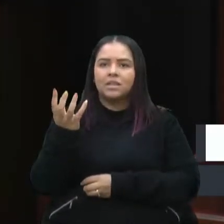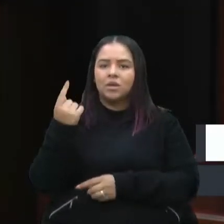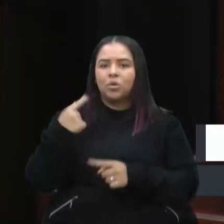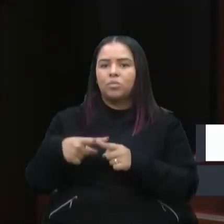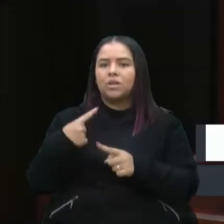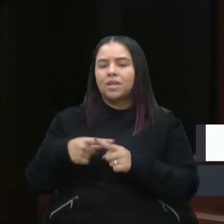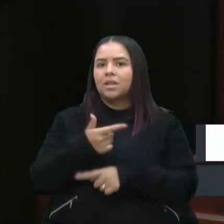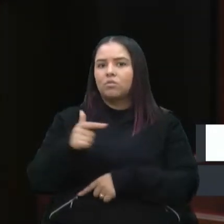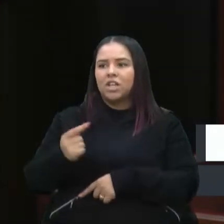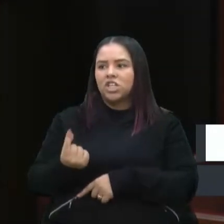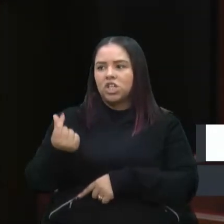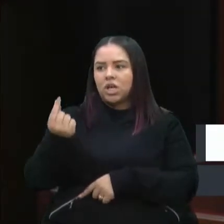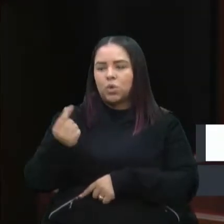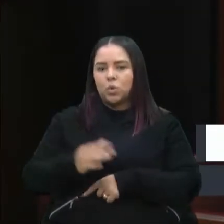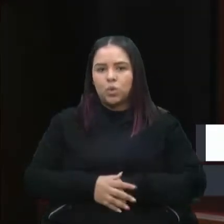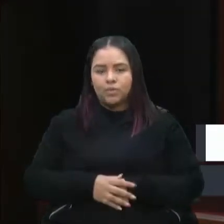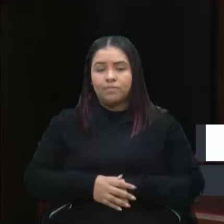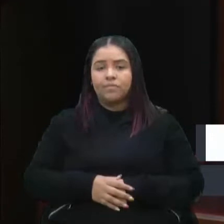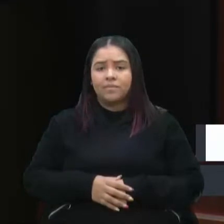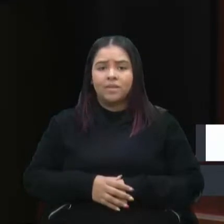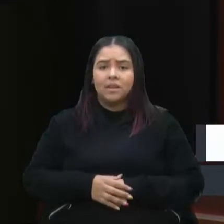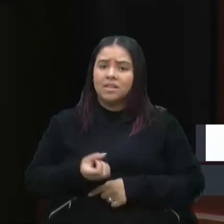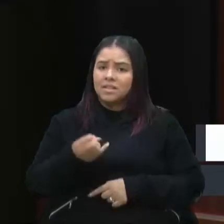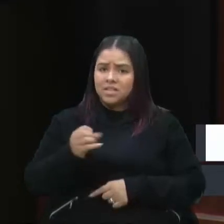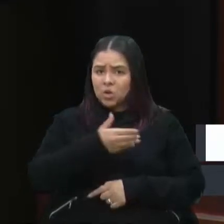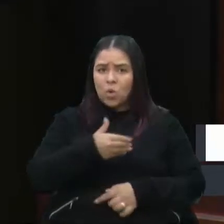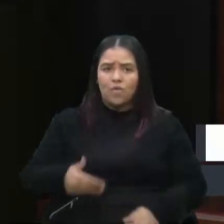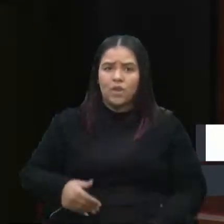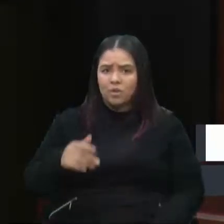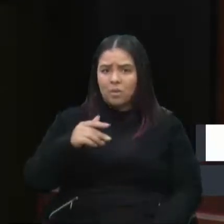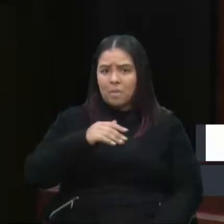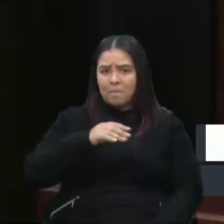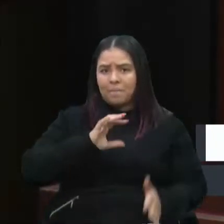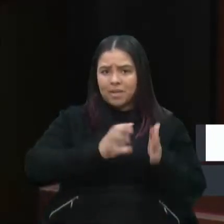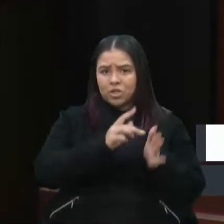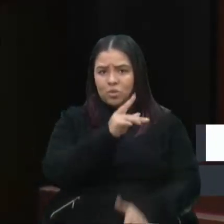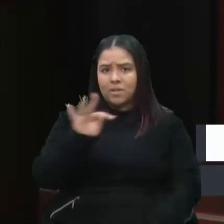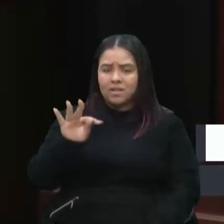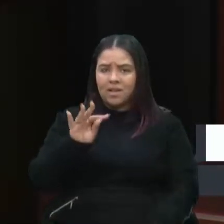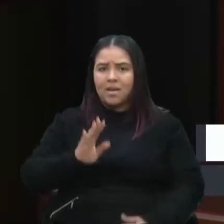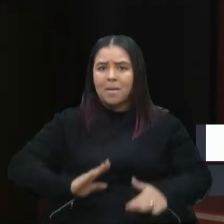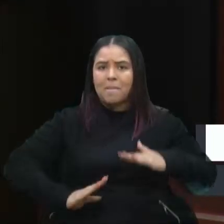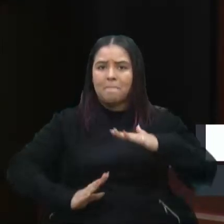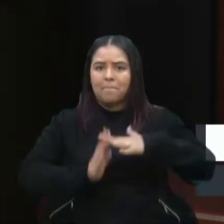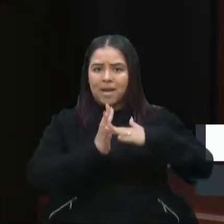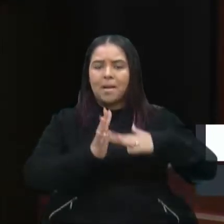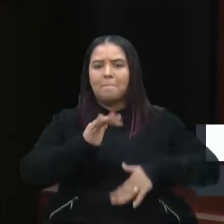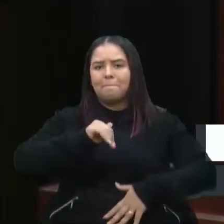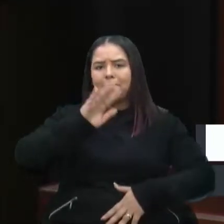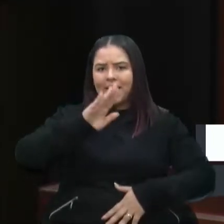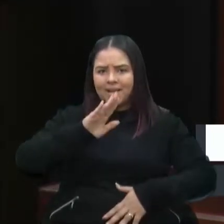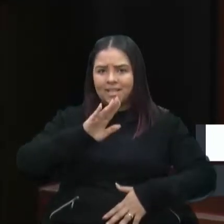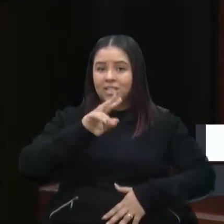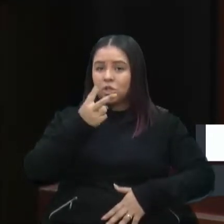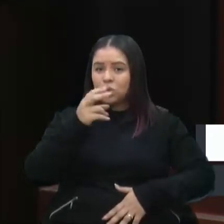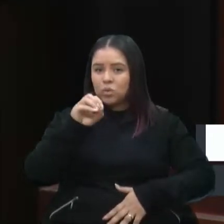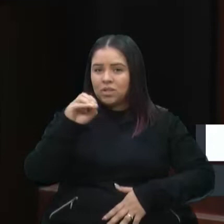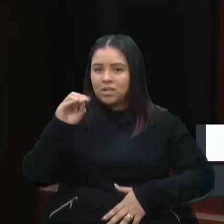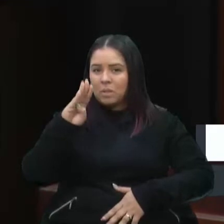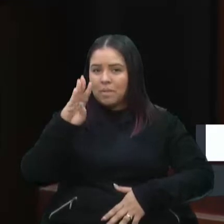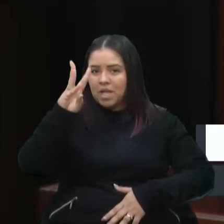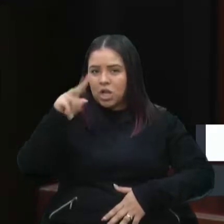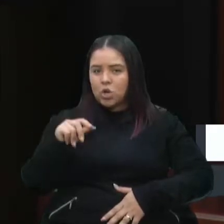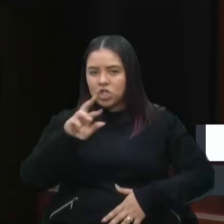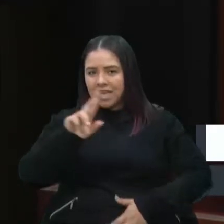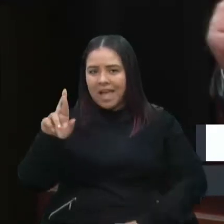porque não tem dinheiro. E se o governo do PT furar o teto de gastos, como ele diz que quer, e 200 bilhões é o primeiro